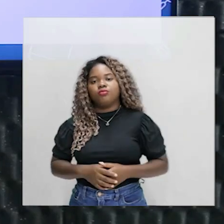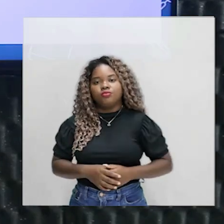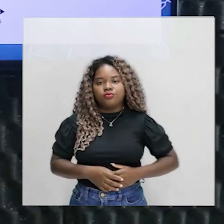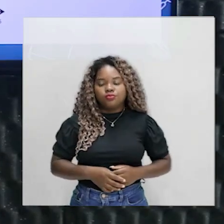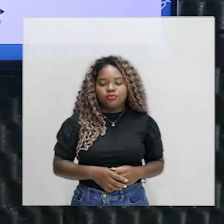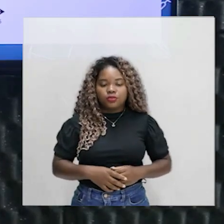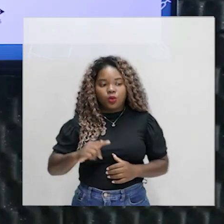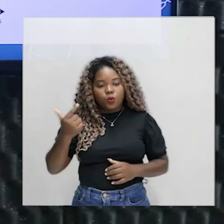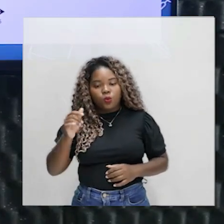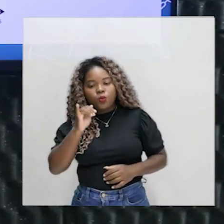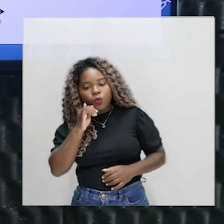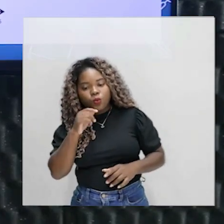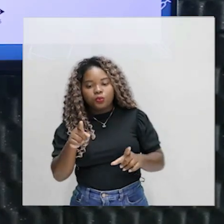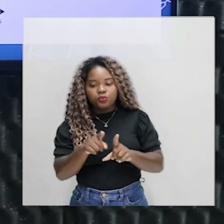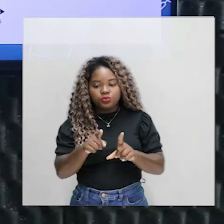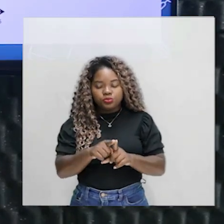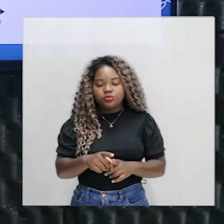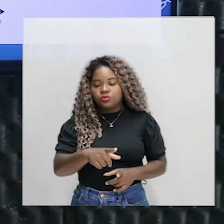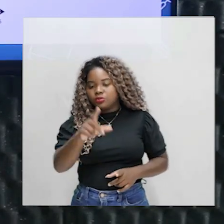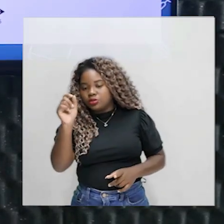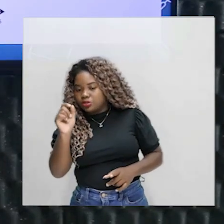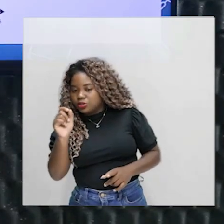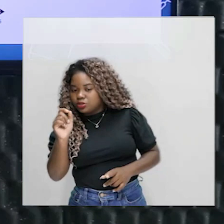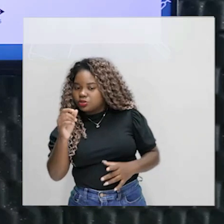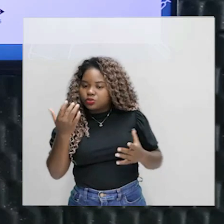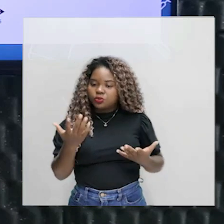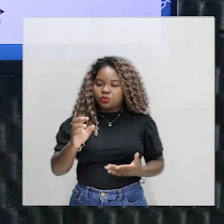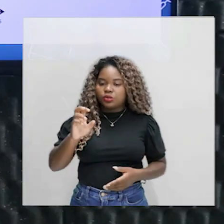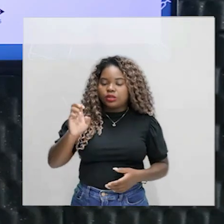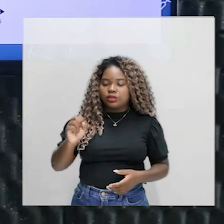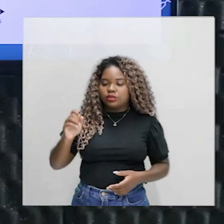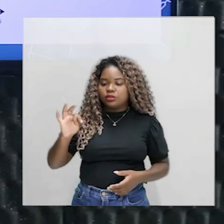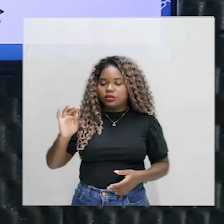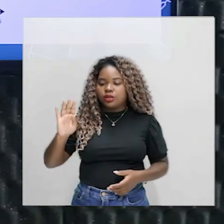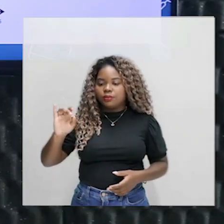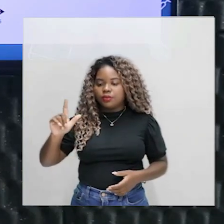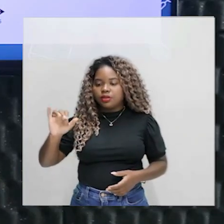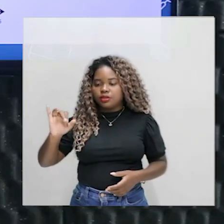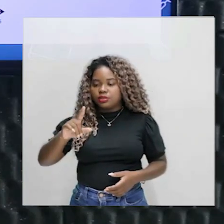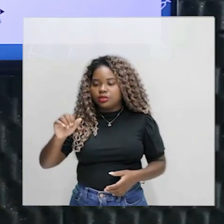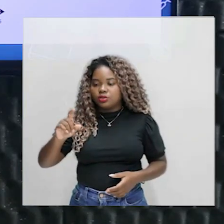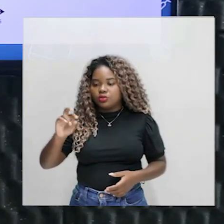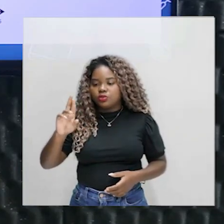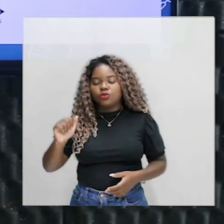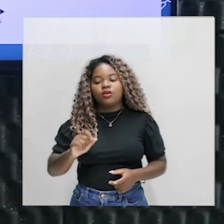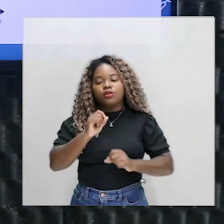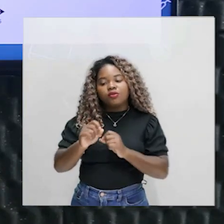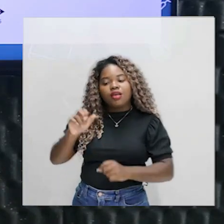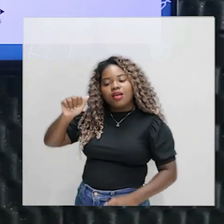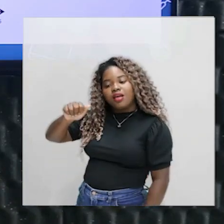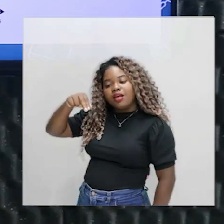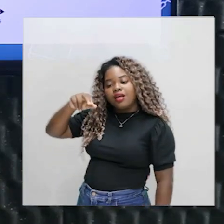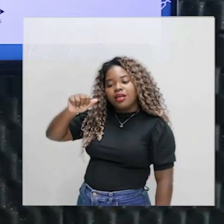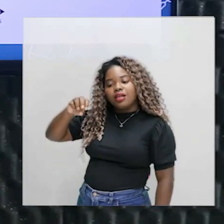um outro exemplo pessoal de seleção estabilizadora é o da anemia falciforme ou ciclania tá